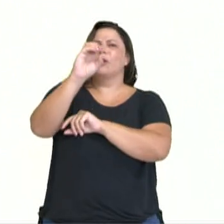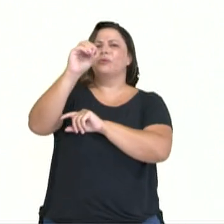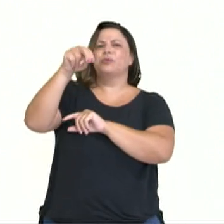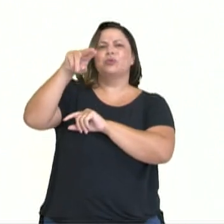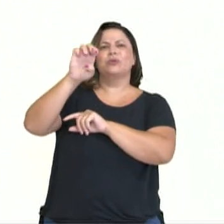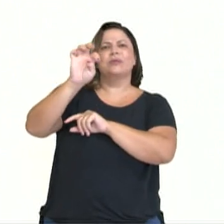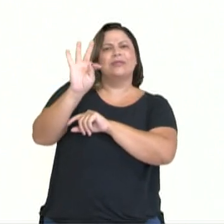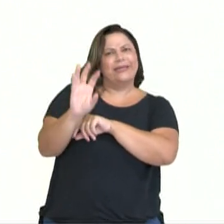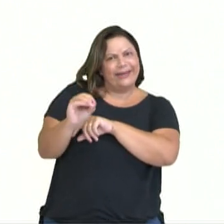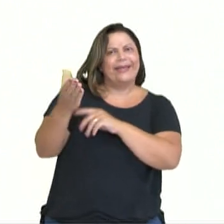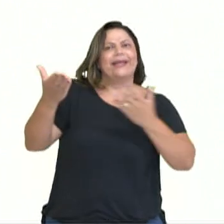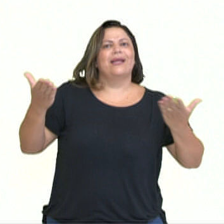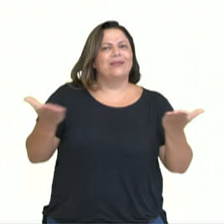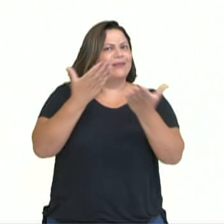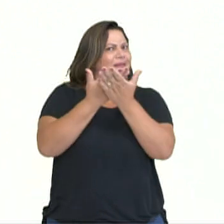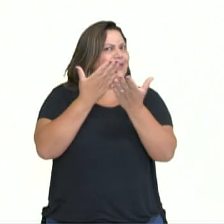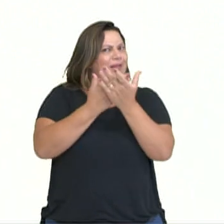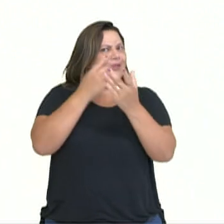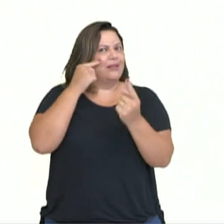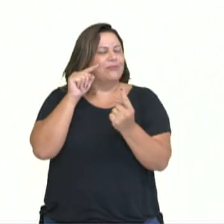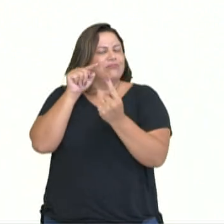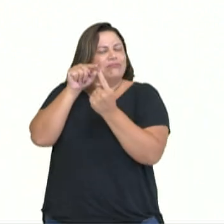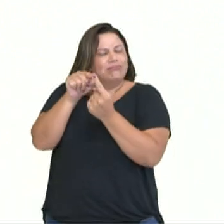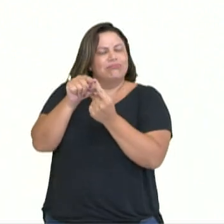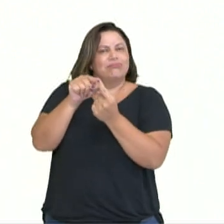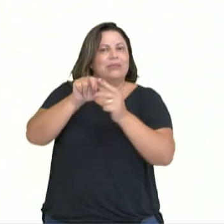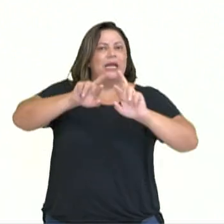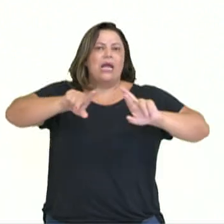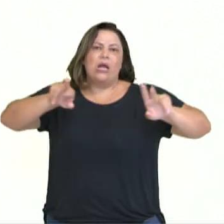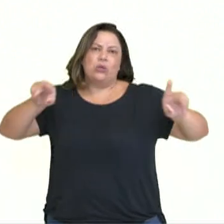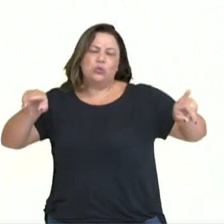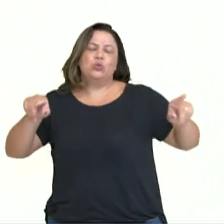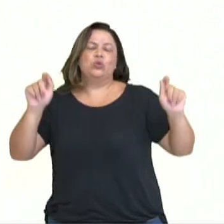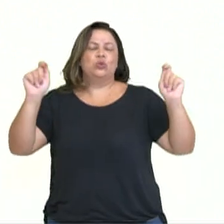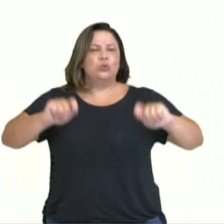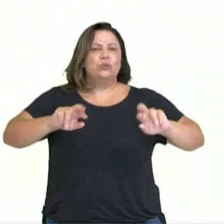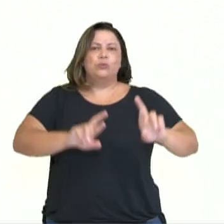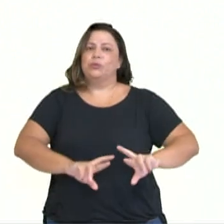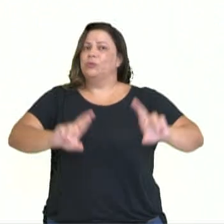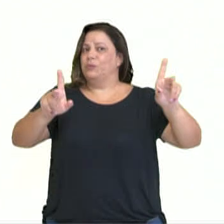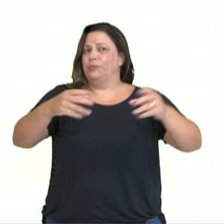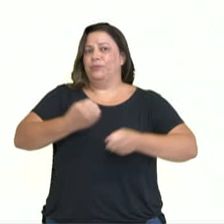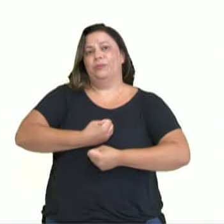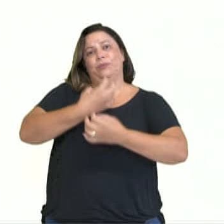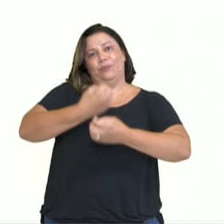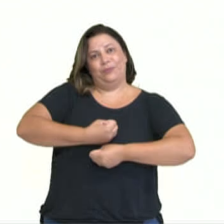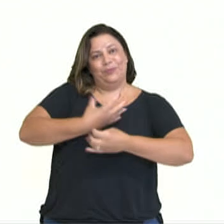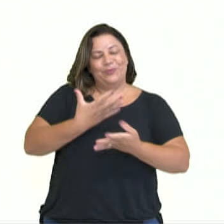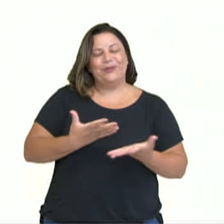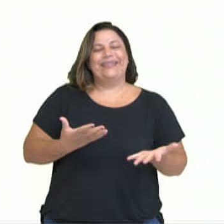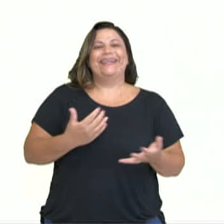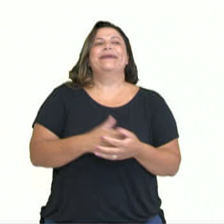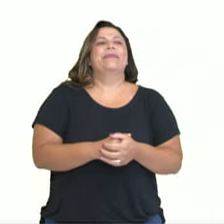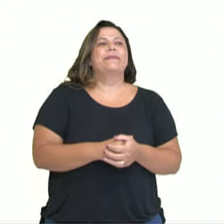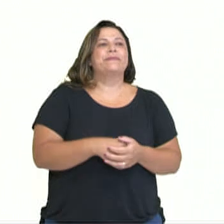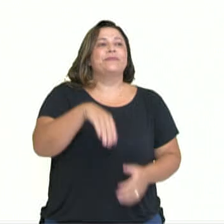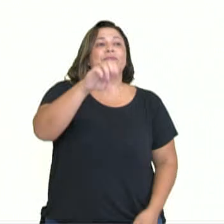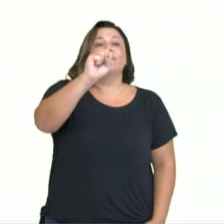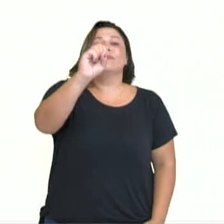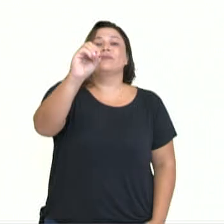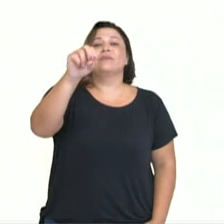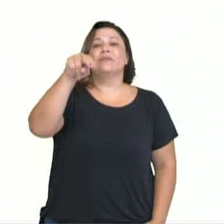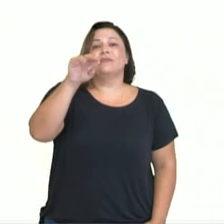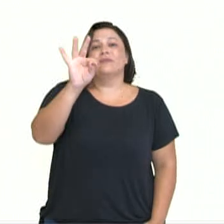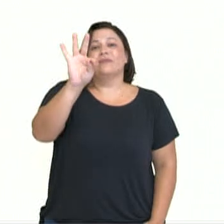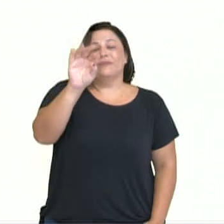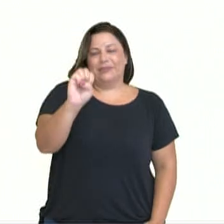5, nas aulas anteriores. Soneto é um tipo muito específico de poema. Vamos adiante? Soneto, ó. Vamos ler o